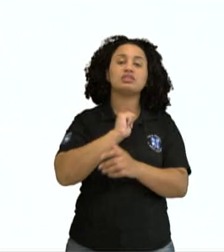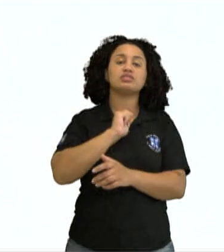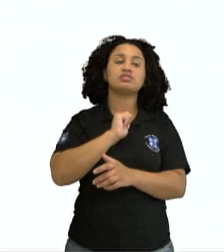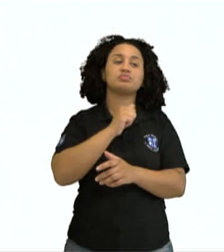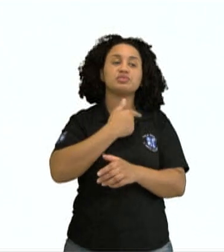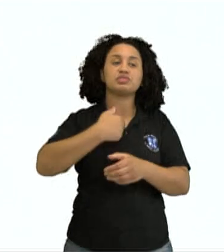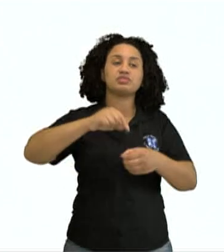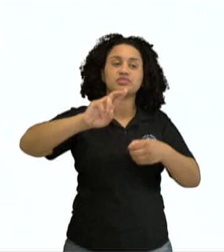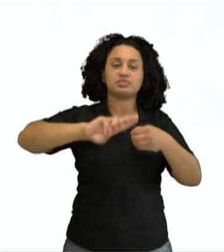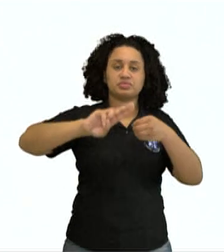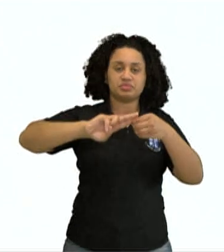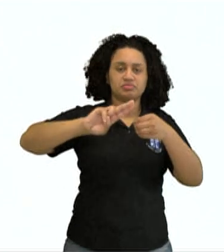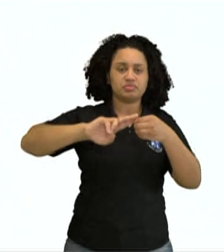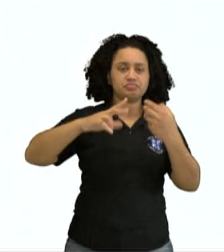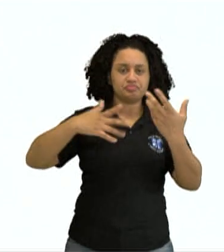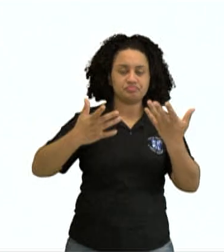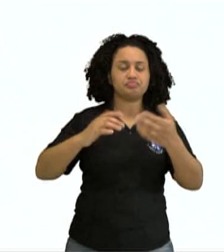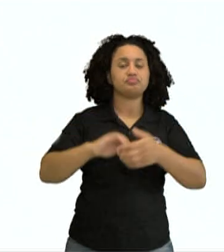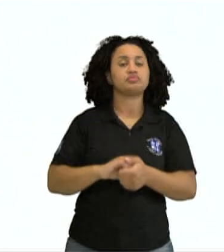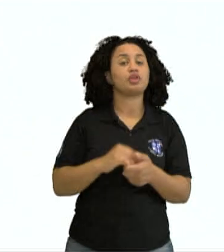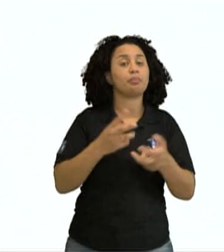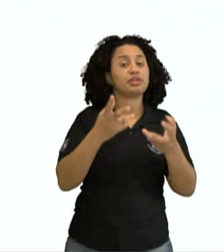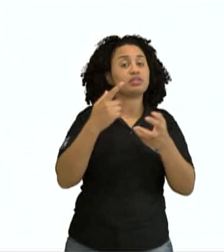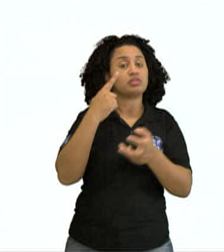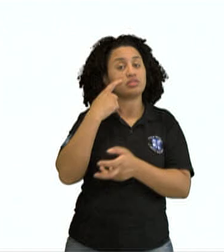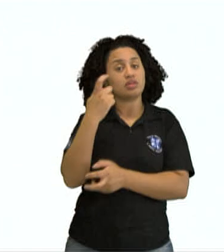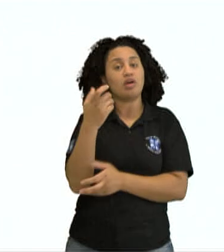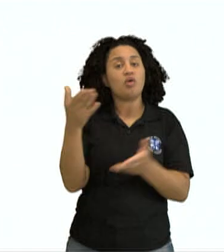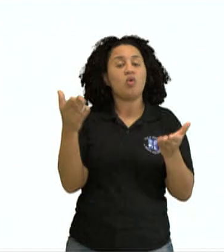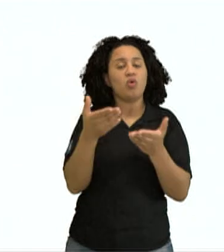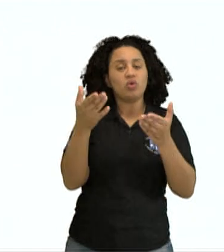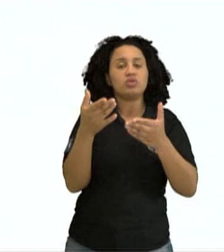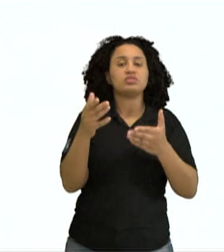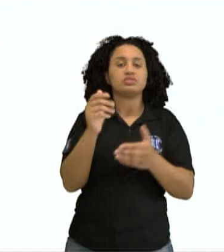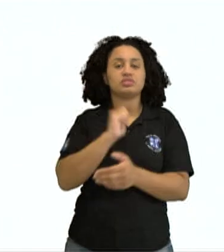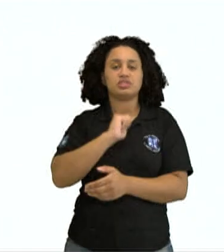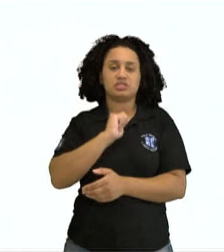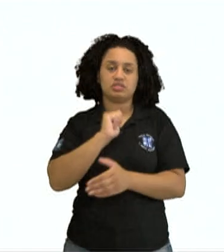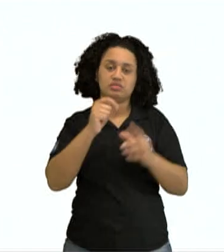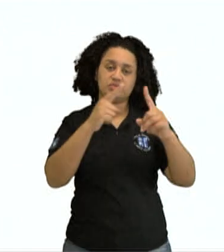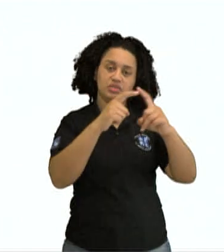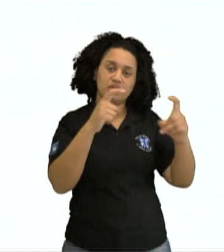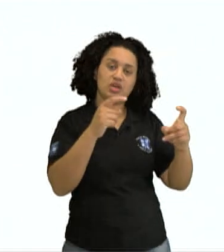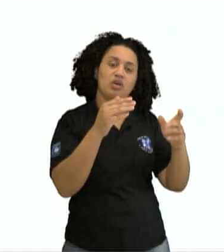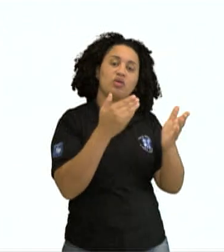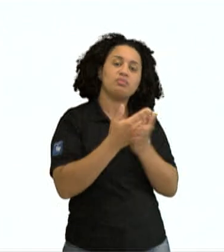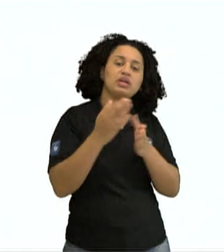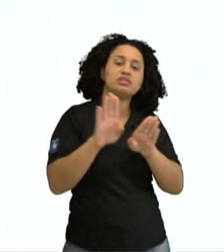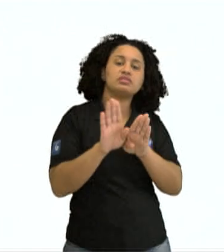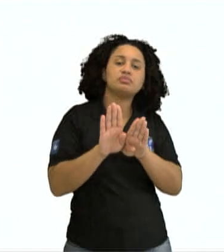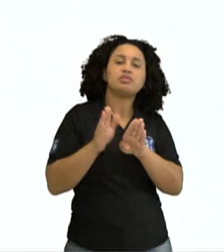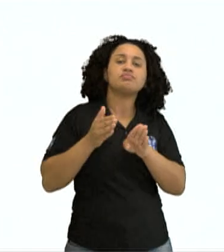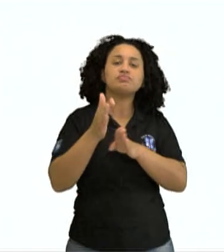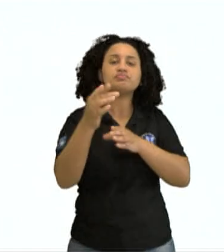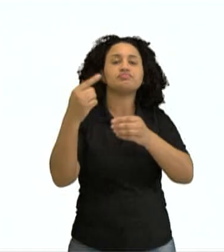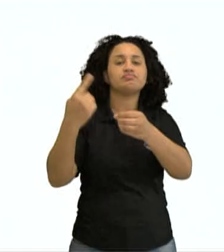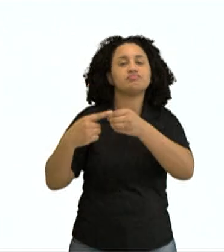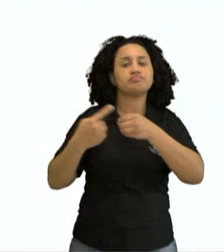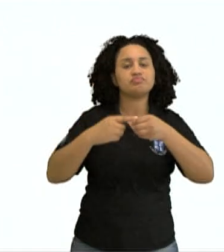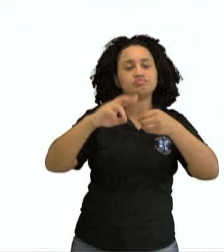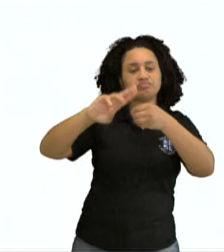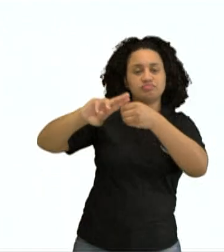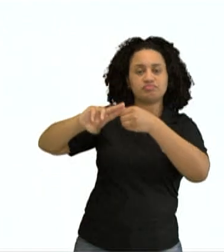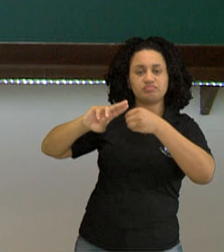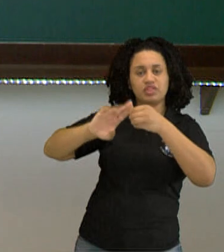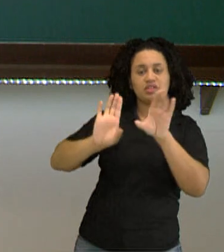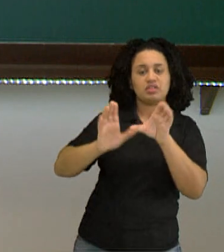interessante, pessoal. Hoje, a antropologia científica já começa também a entender a urbanidade, né? Essas tribos